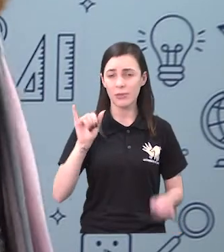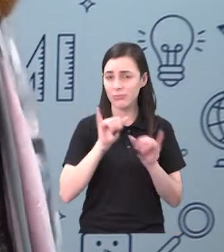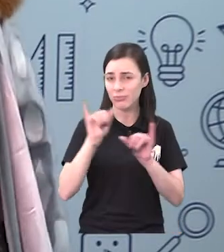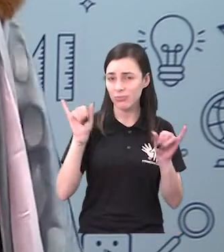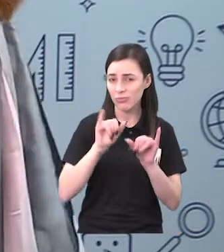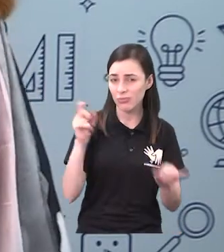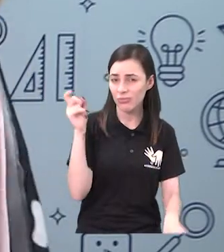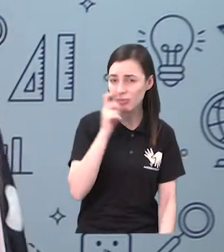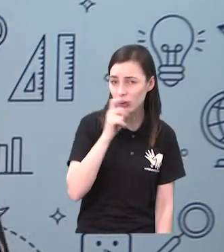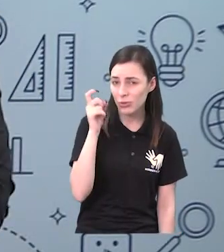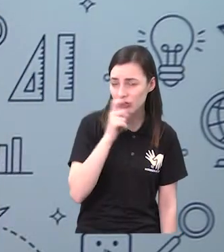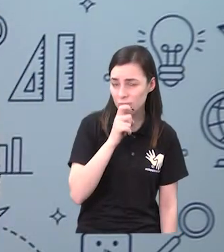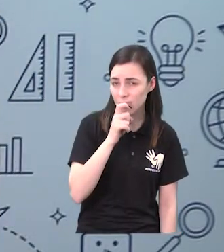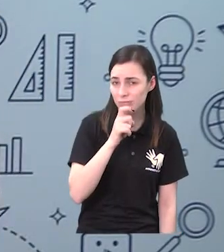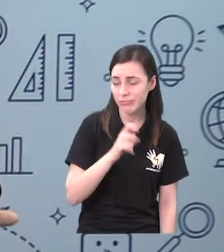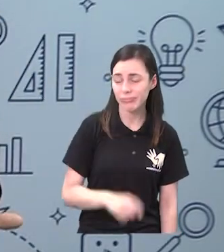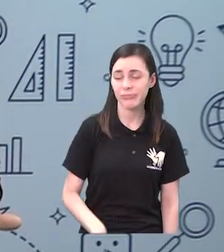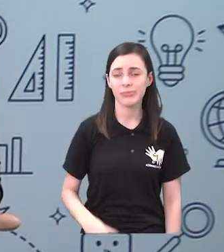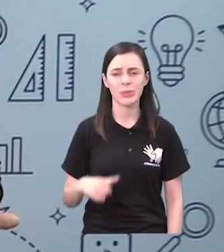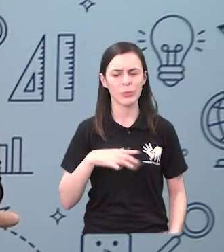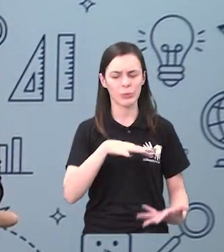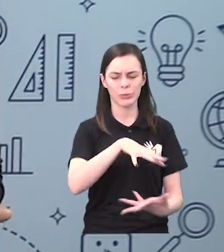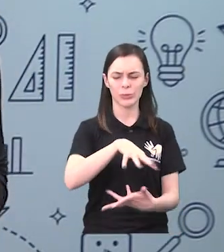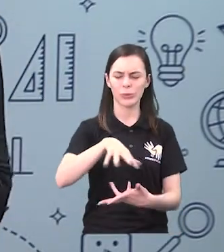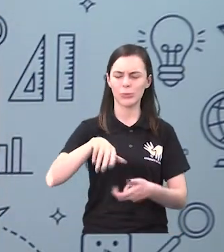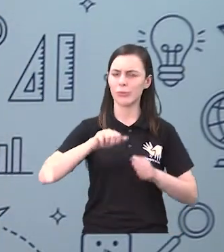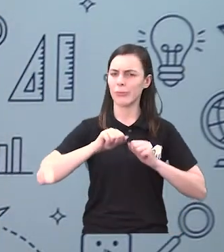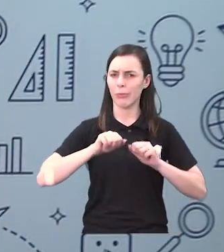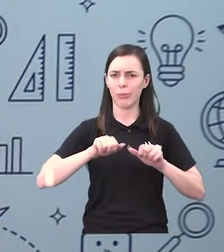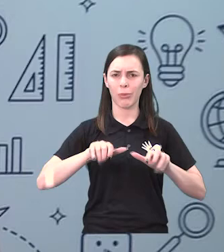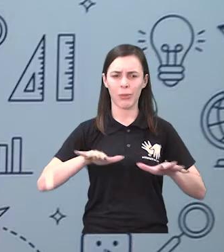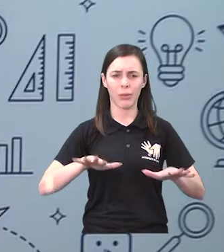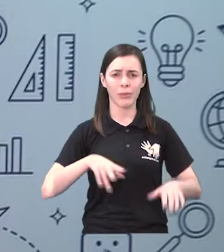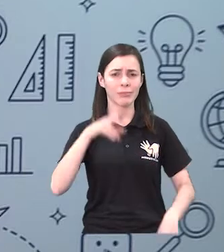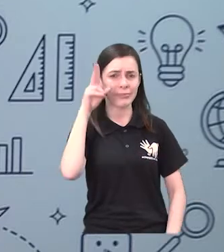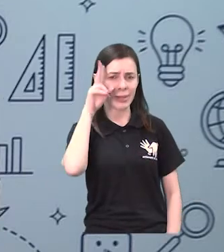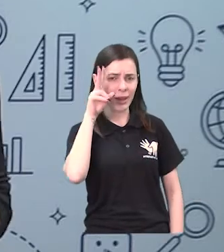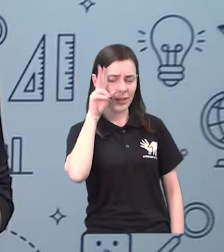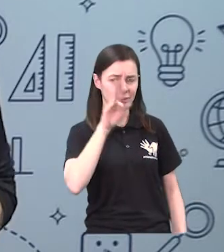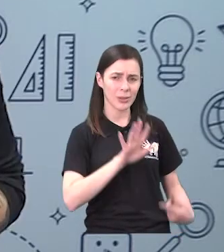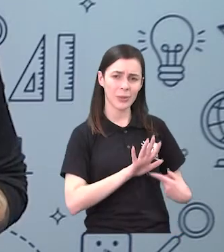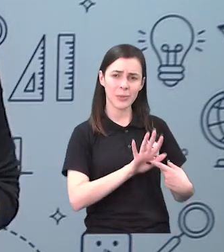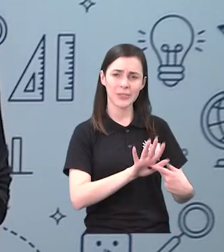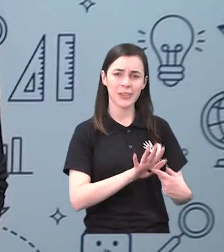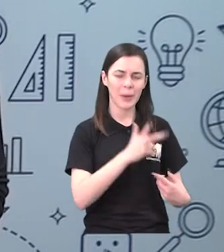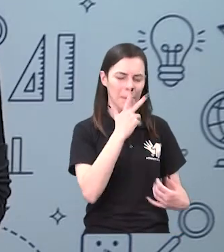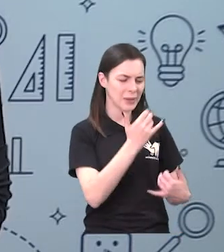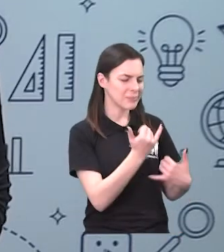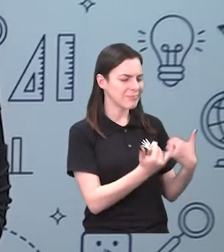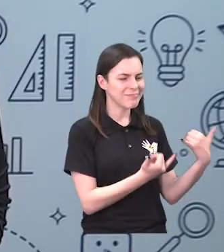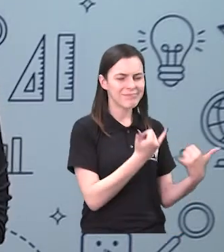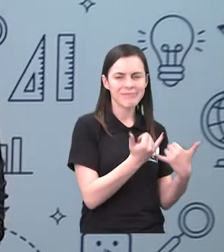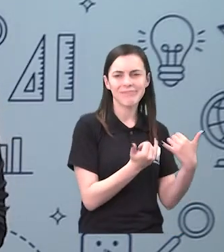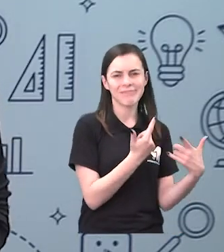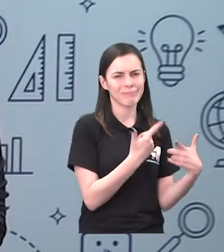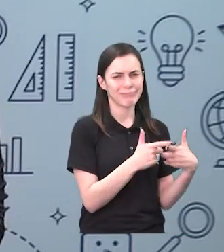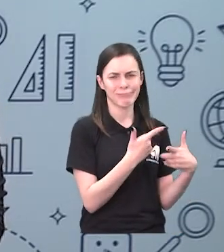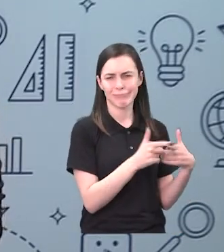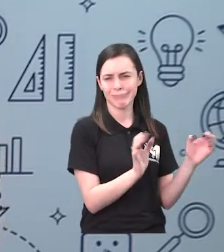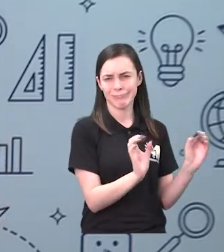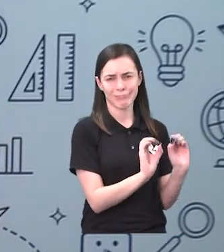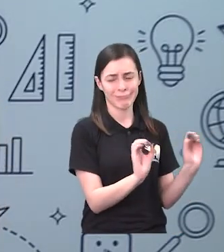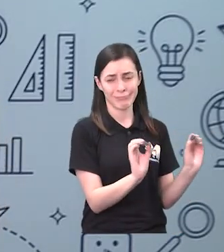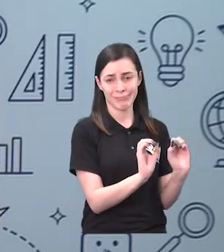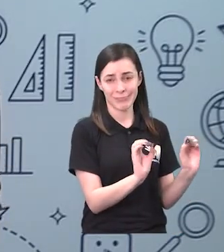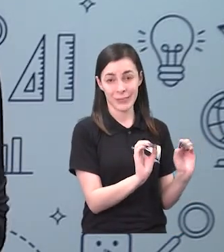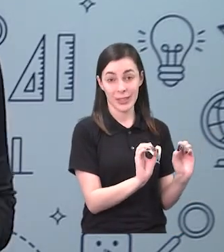uma outra relação importante de eventos do mundo aqui na história Era uma brincadeira e tava tudo bem Não